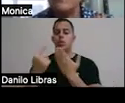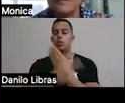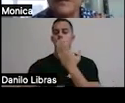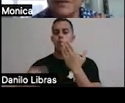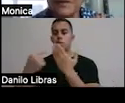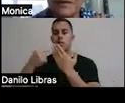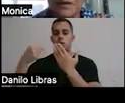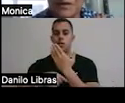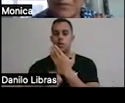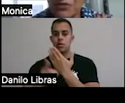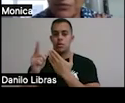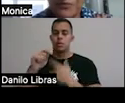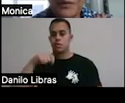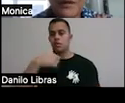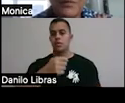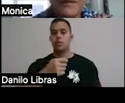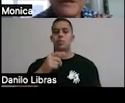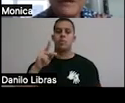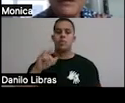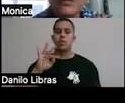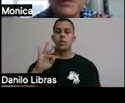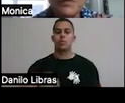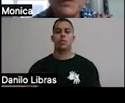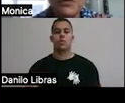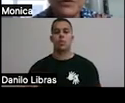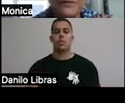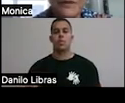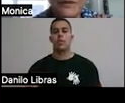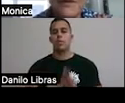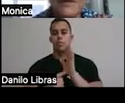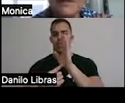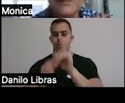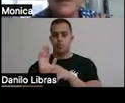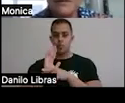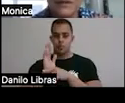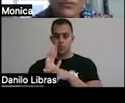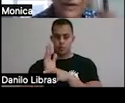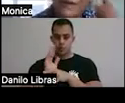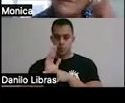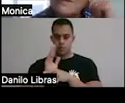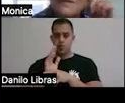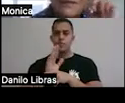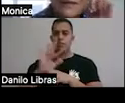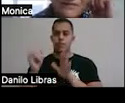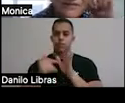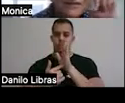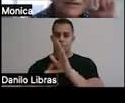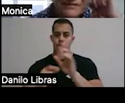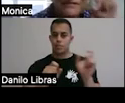se chamam de epítopo. Eu vou passar aqui um filminho agora, que eles apresentaram no AID.